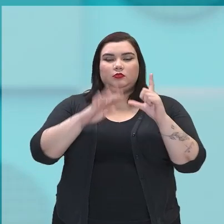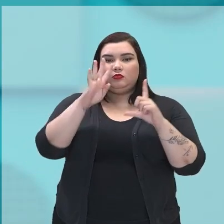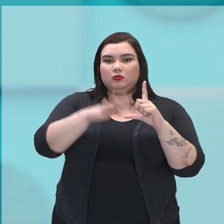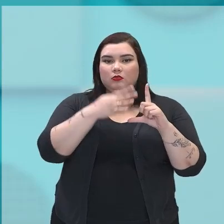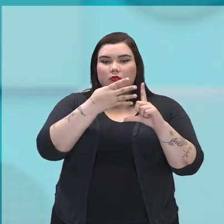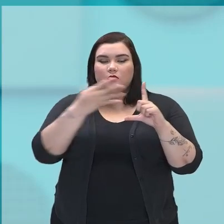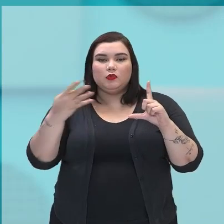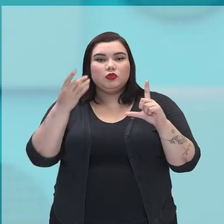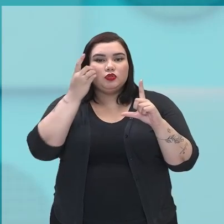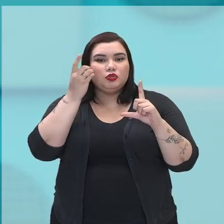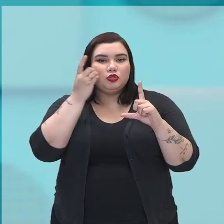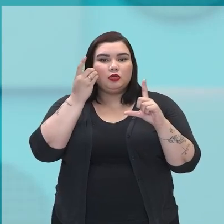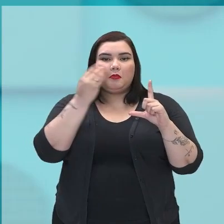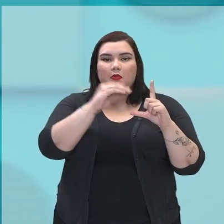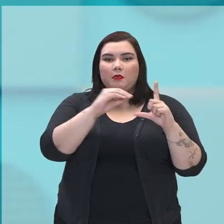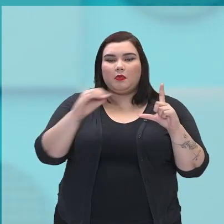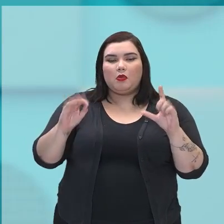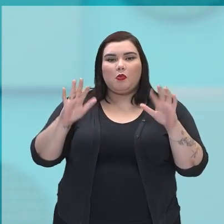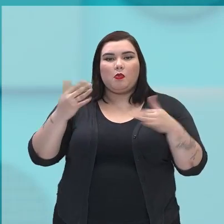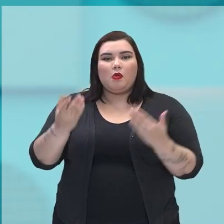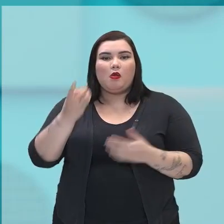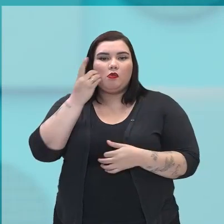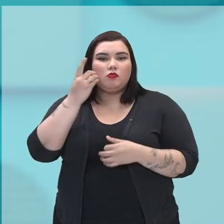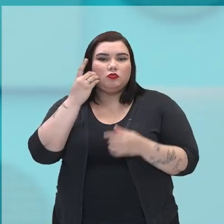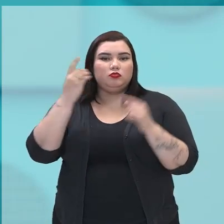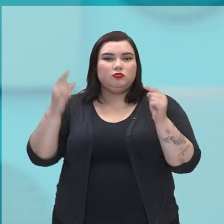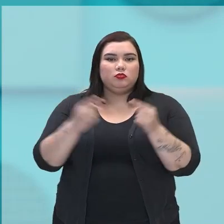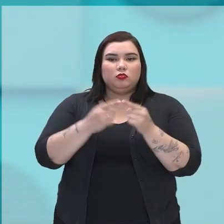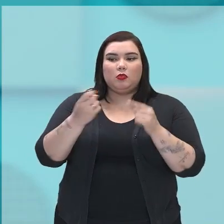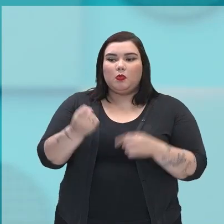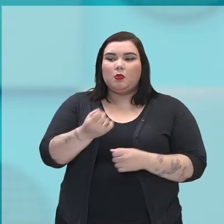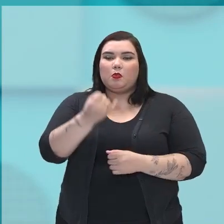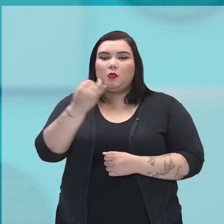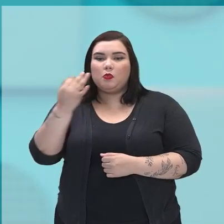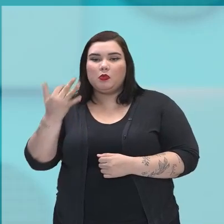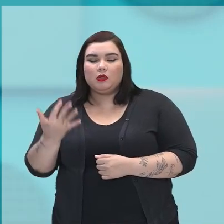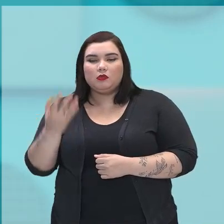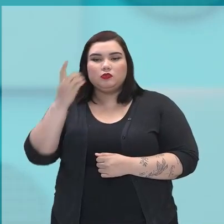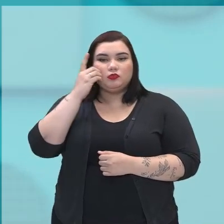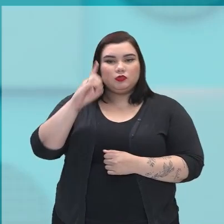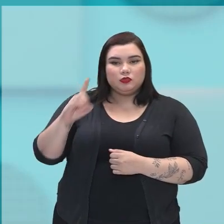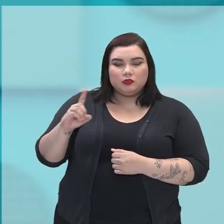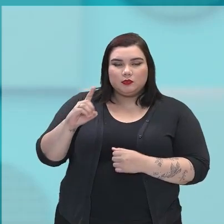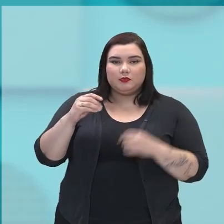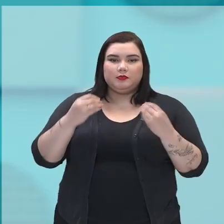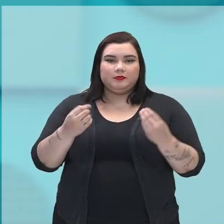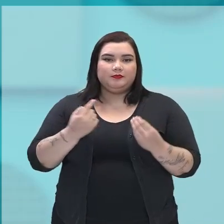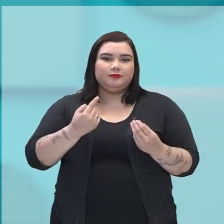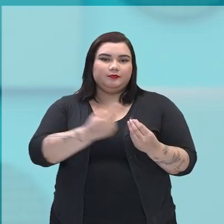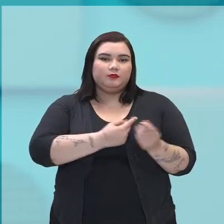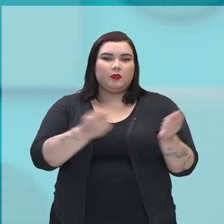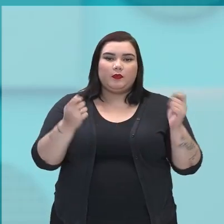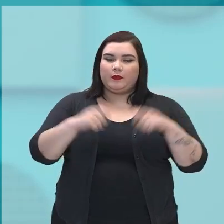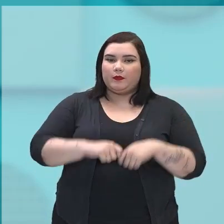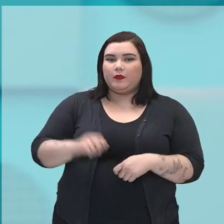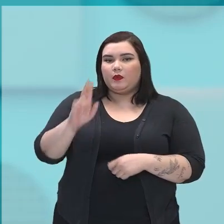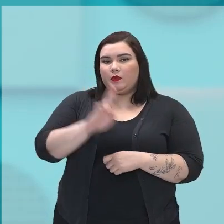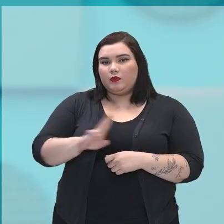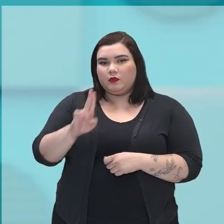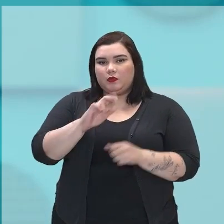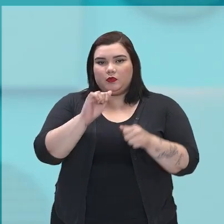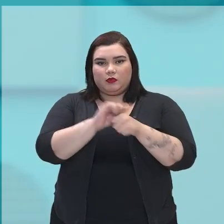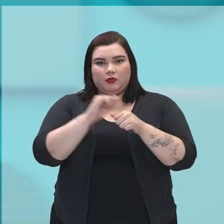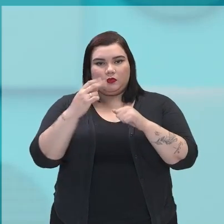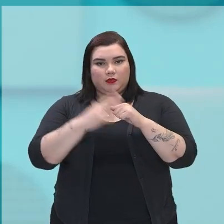né, o calendário deles, qual dia está marcado, quantos dias está marcado, para que a gente consiga utilizar o